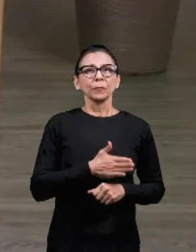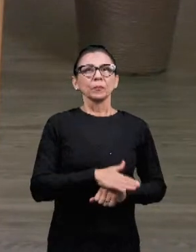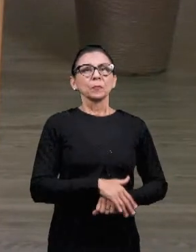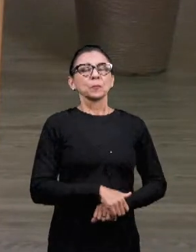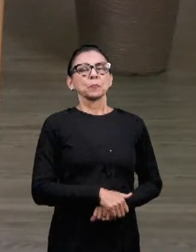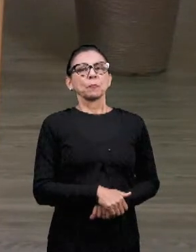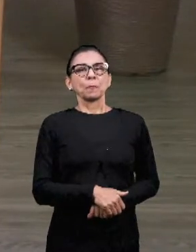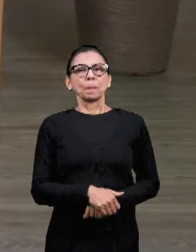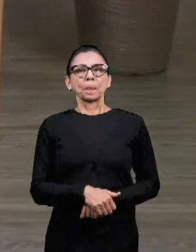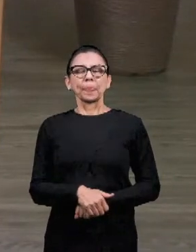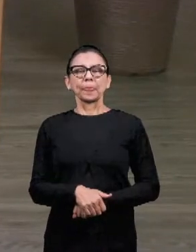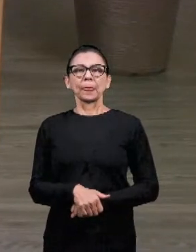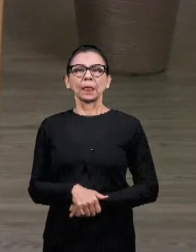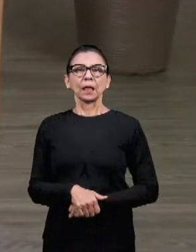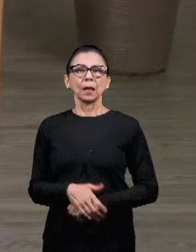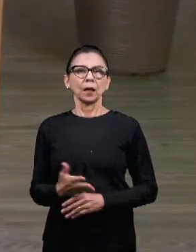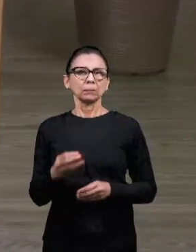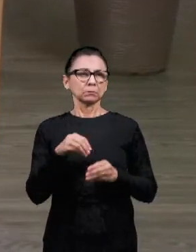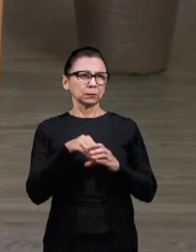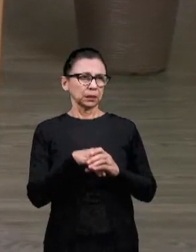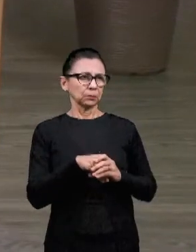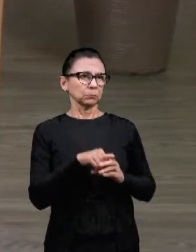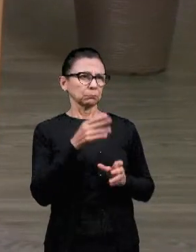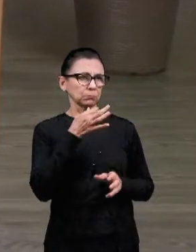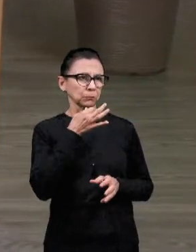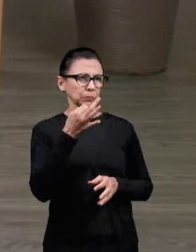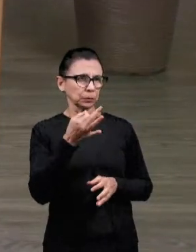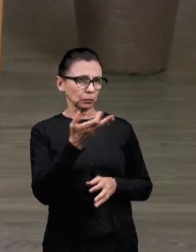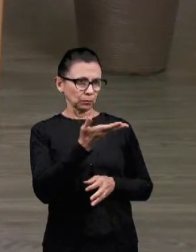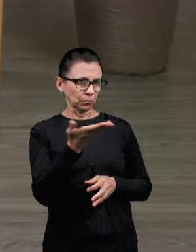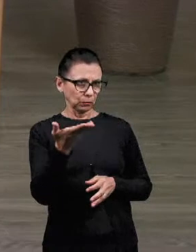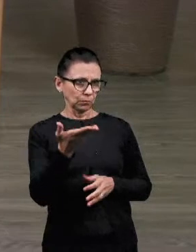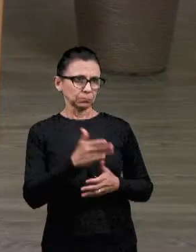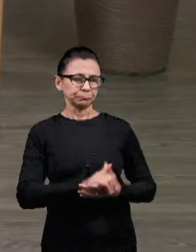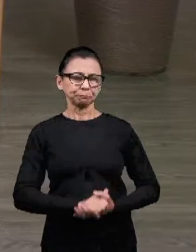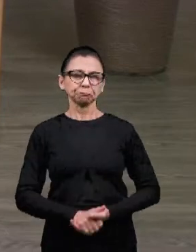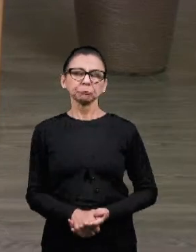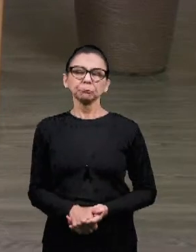Dentro desse aspecto que você acabou de colocar, Pita,